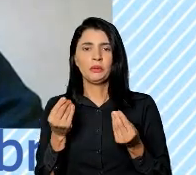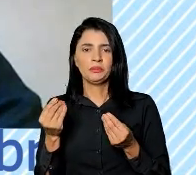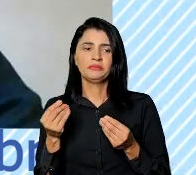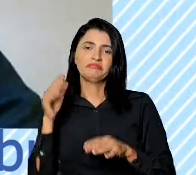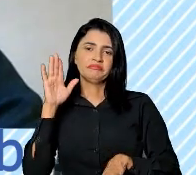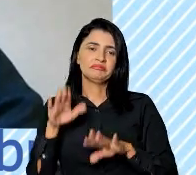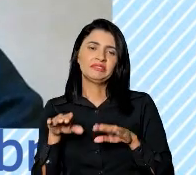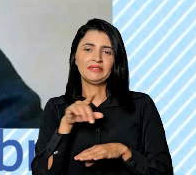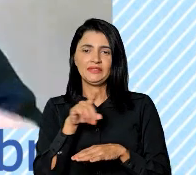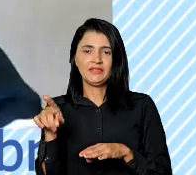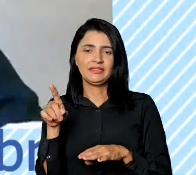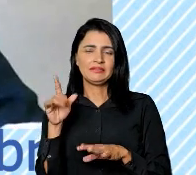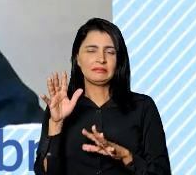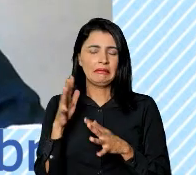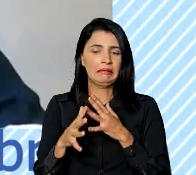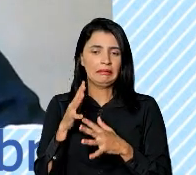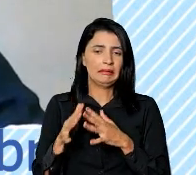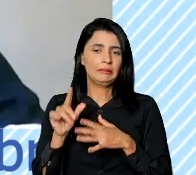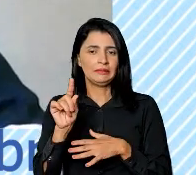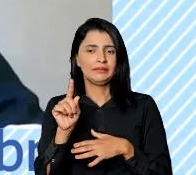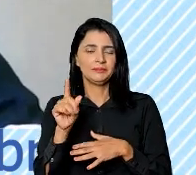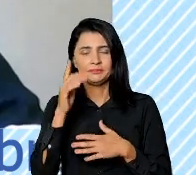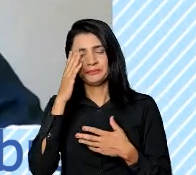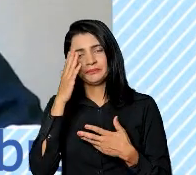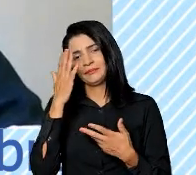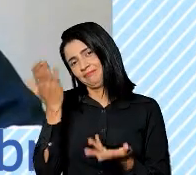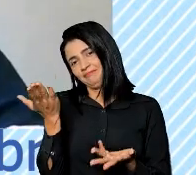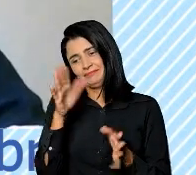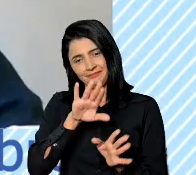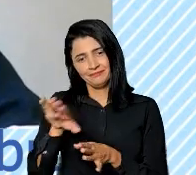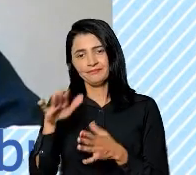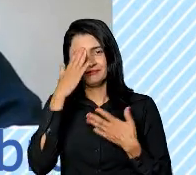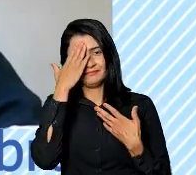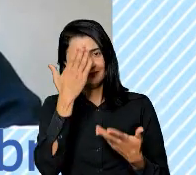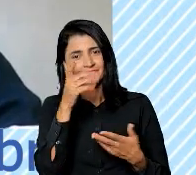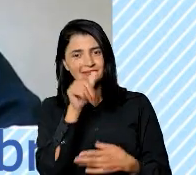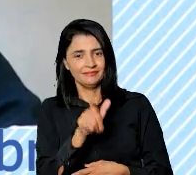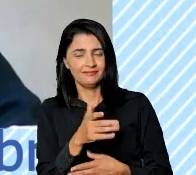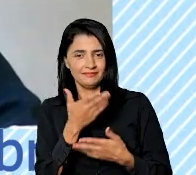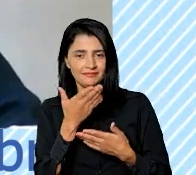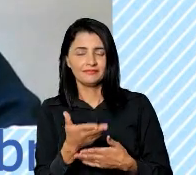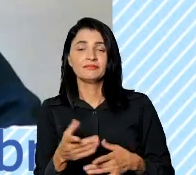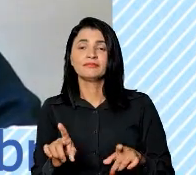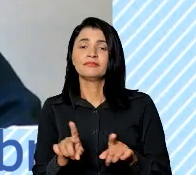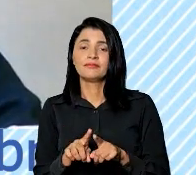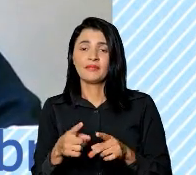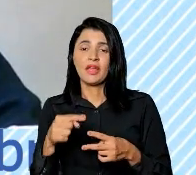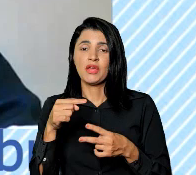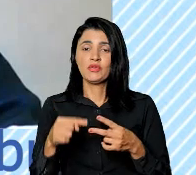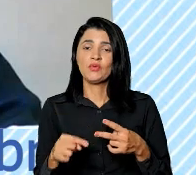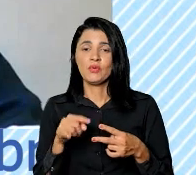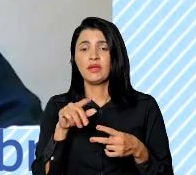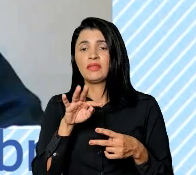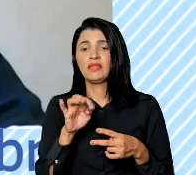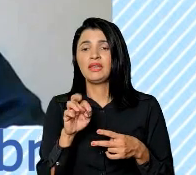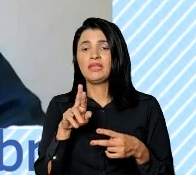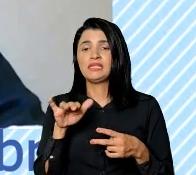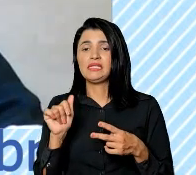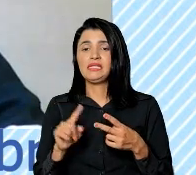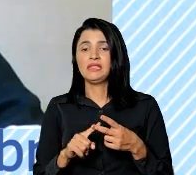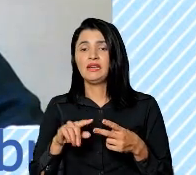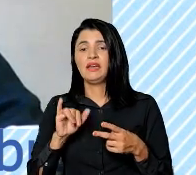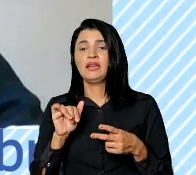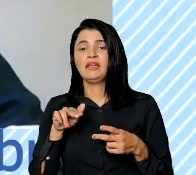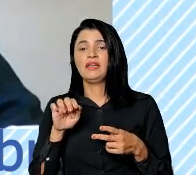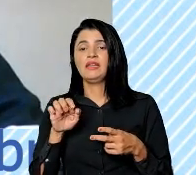incomode isso um pouquinho. Mas, enfim, agradeço, então, à desembargadora Terezinha e também à desembargadora Inês Virgínia pelo convite.